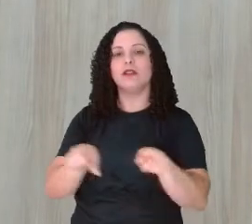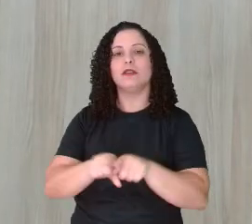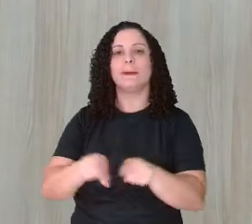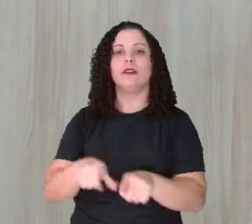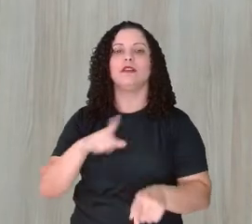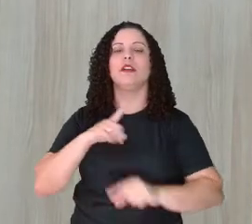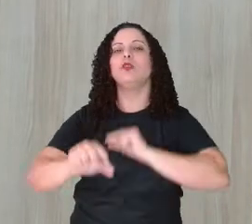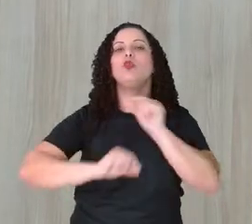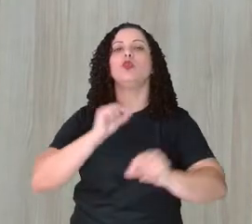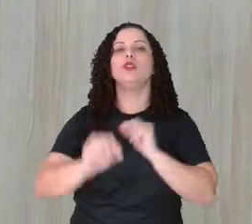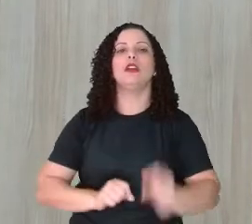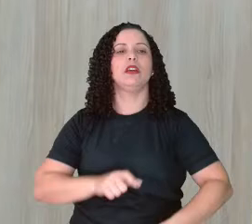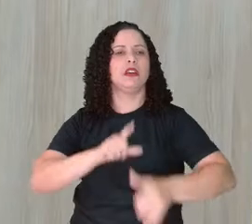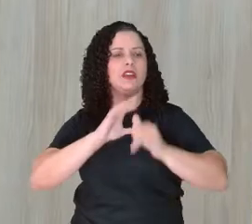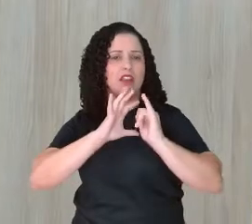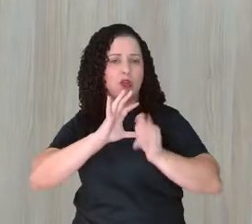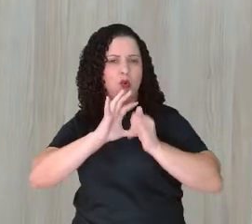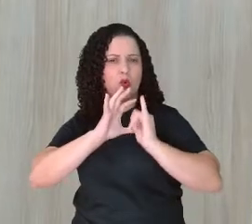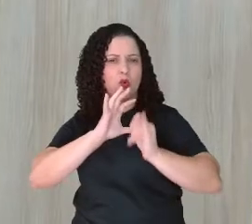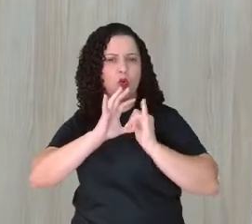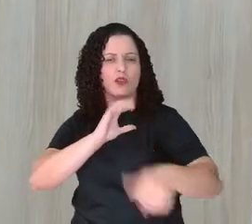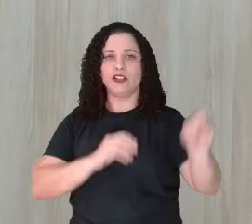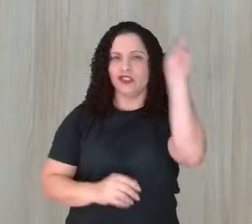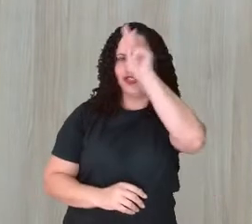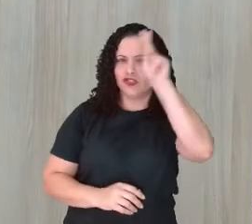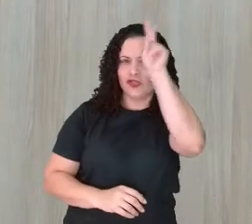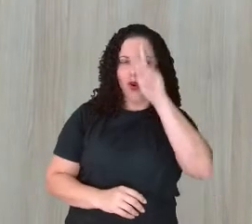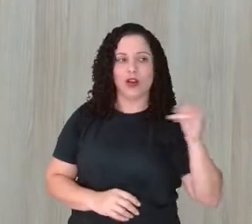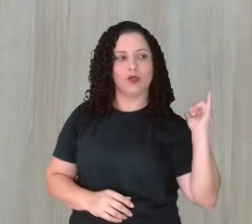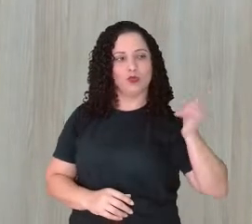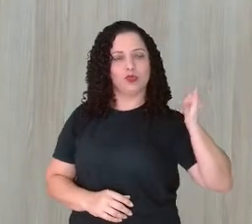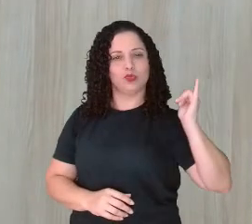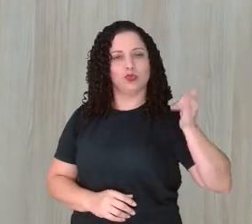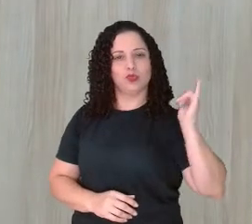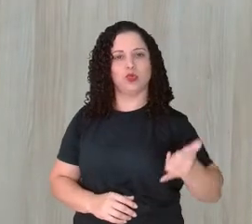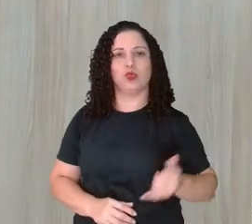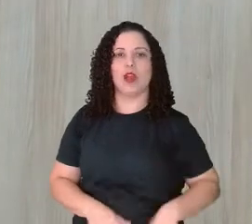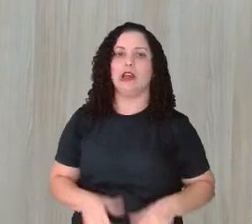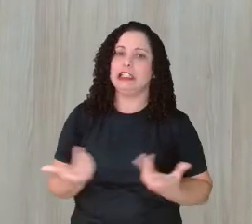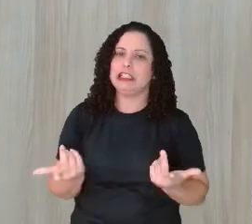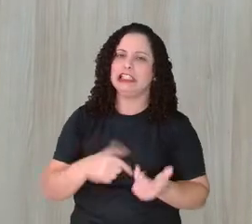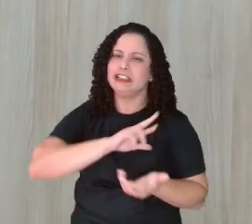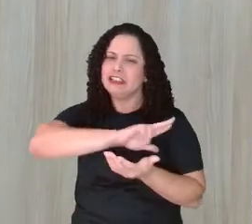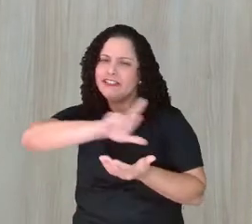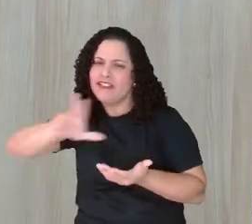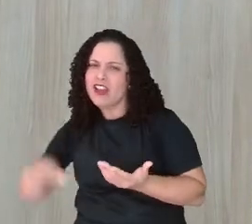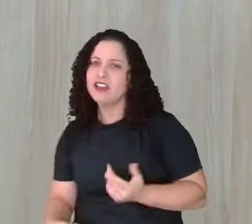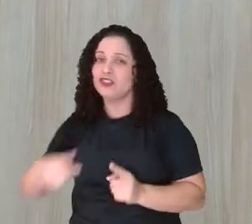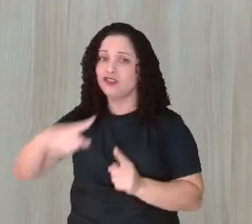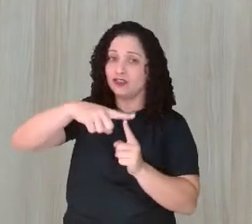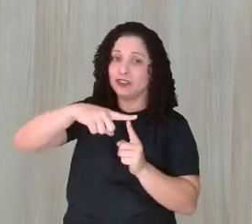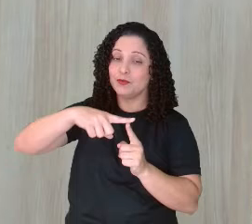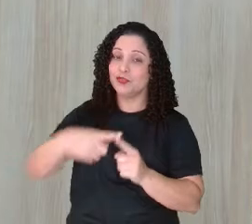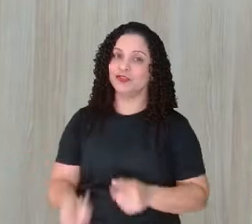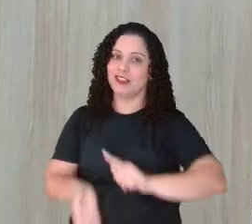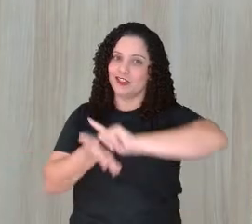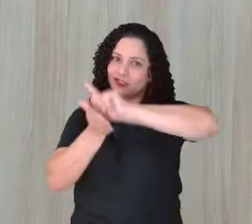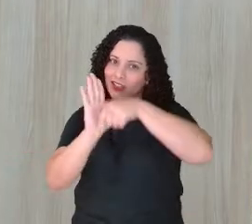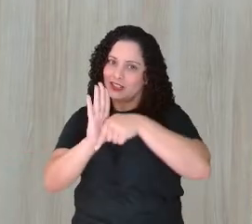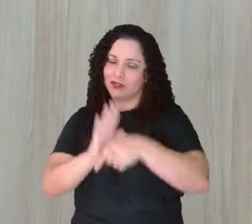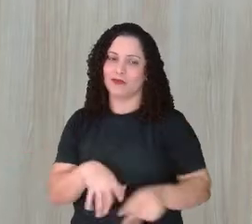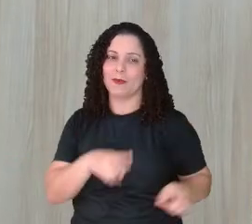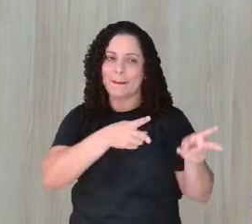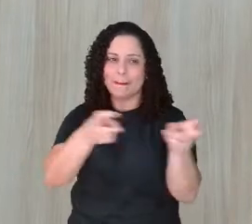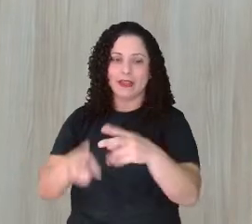tem conto, crônica, conto de fadas, conto de terror, esses gêneros aí, percebemos a